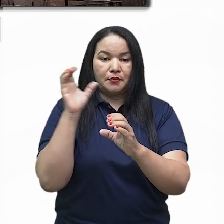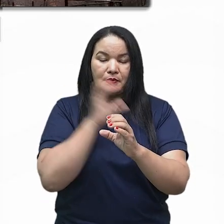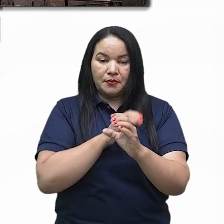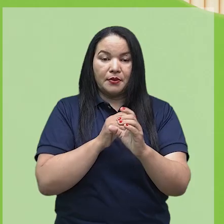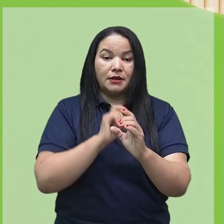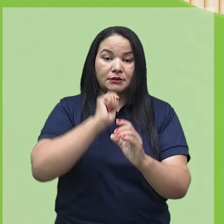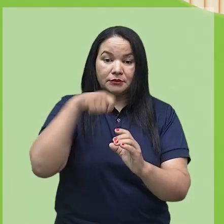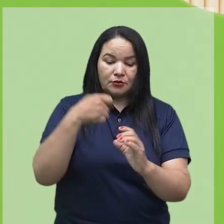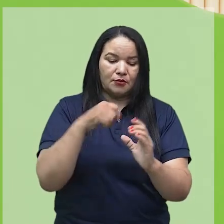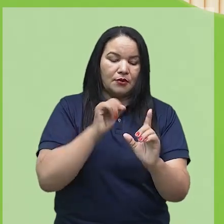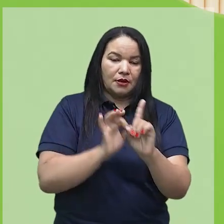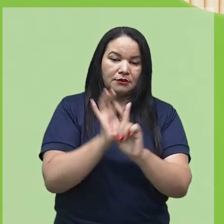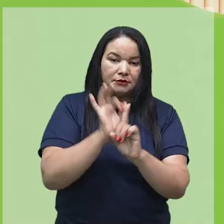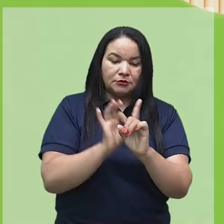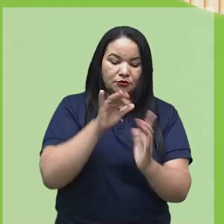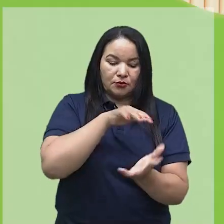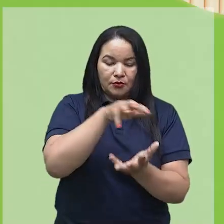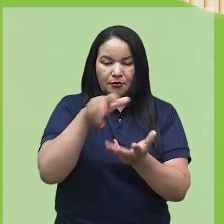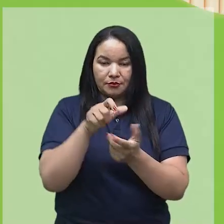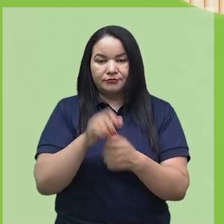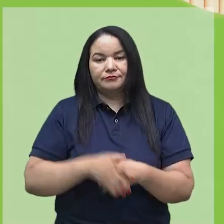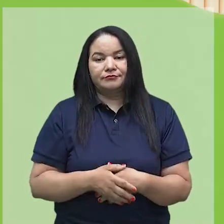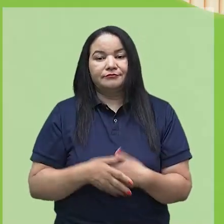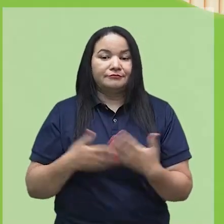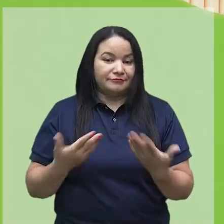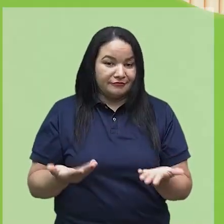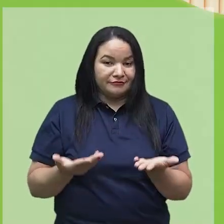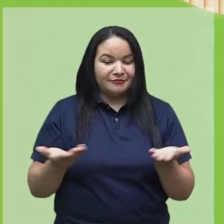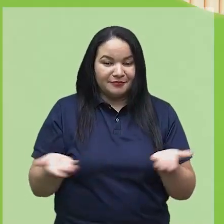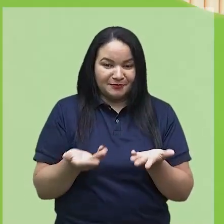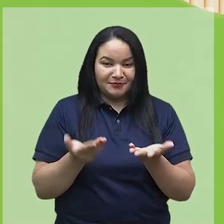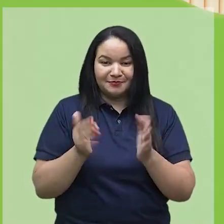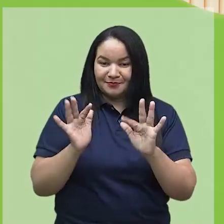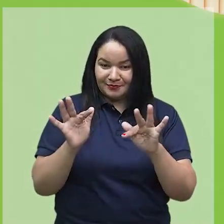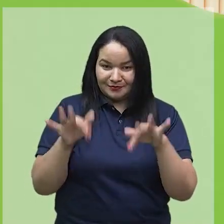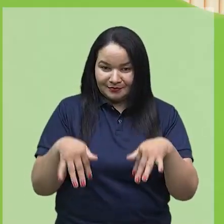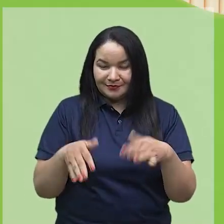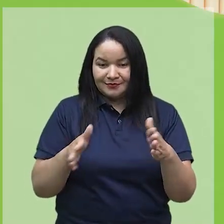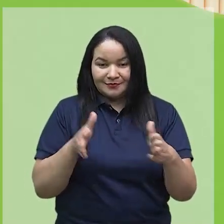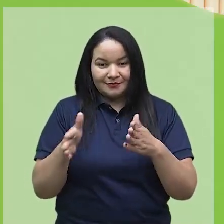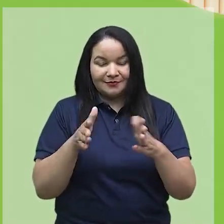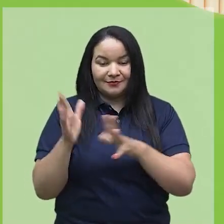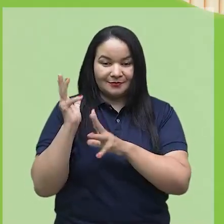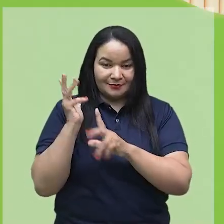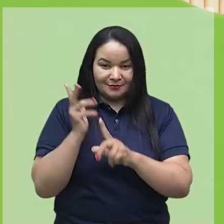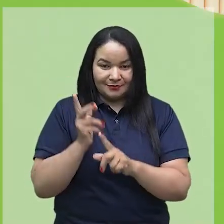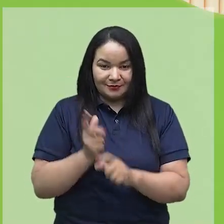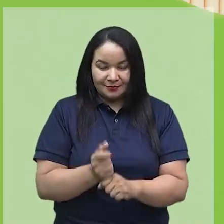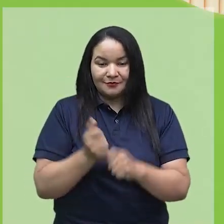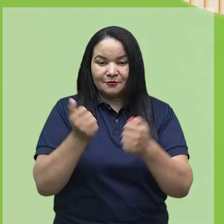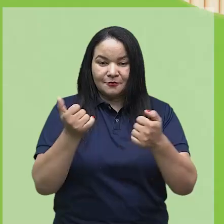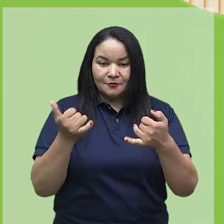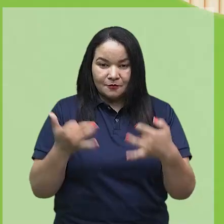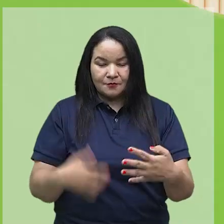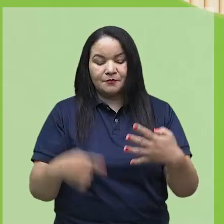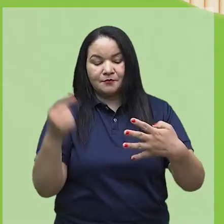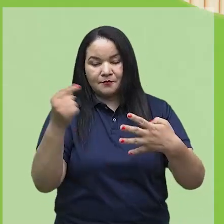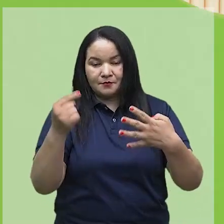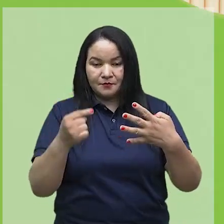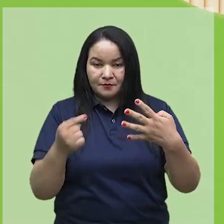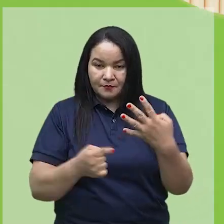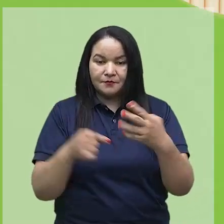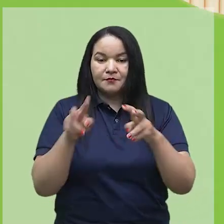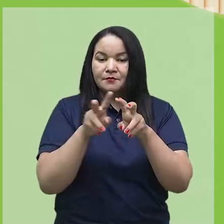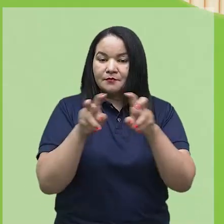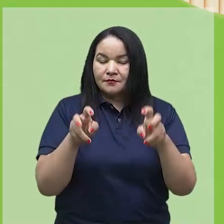aquecimento global. Tá bom, gente? Bom, então é isso, né? Por aqui finalizamos esse momento de revisão. Falamos aí